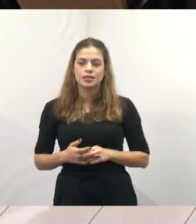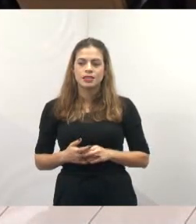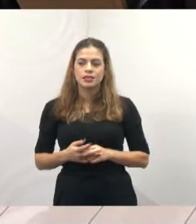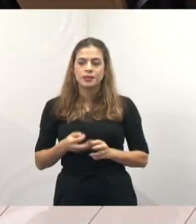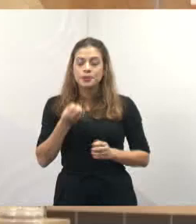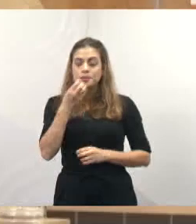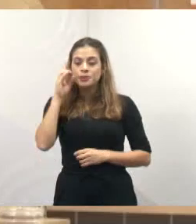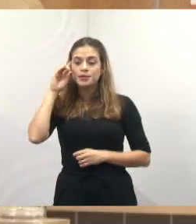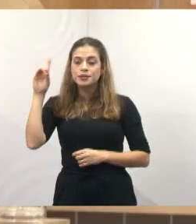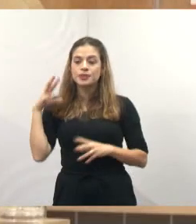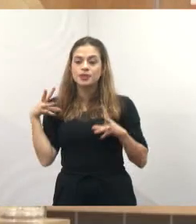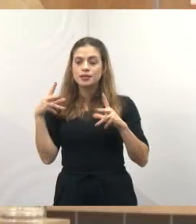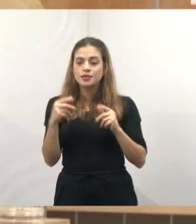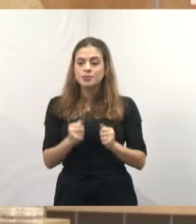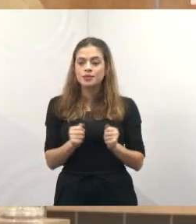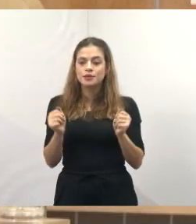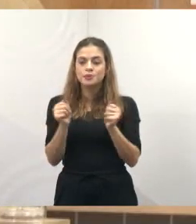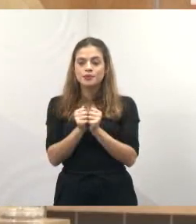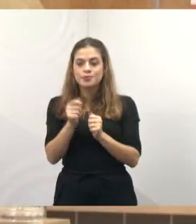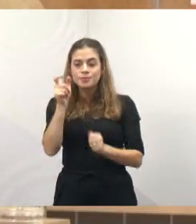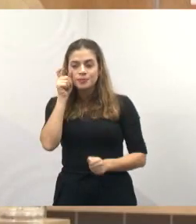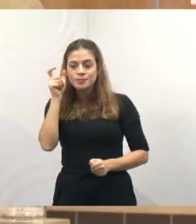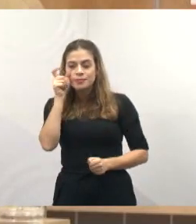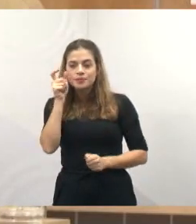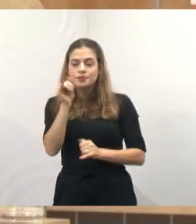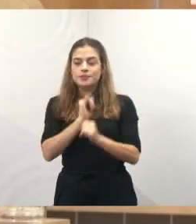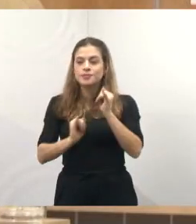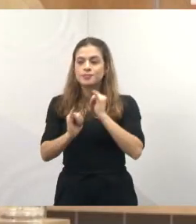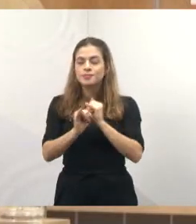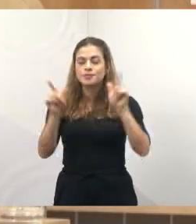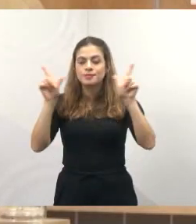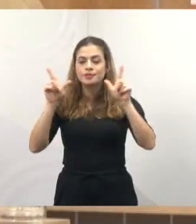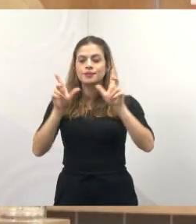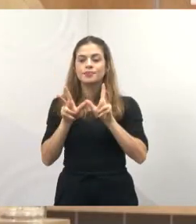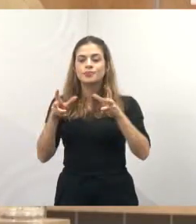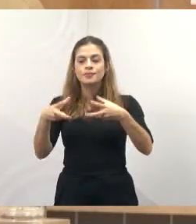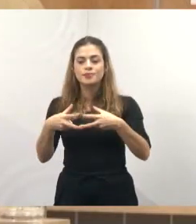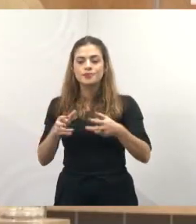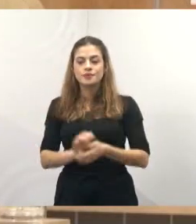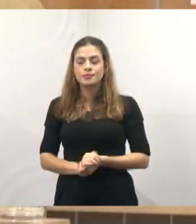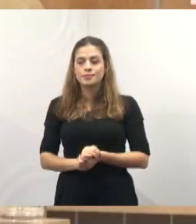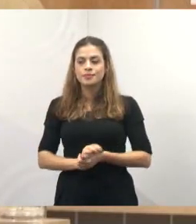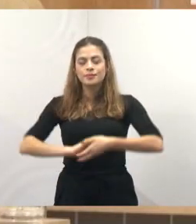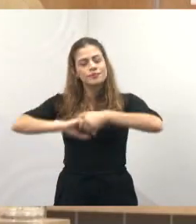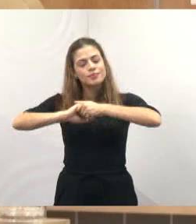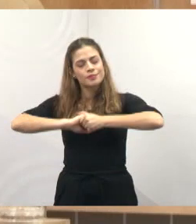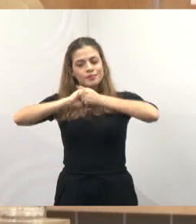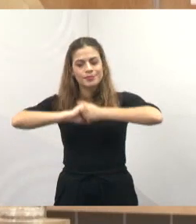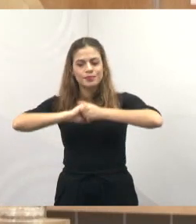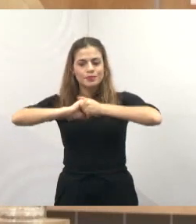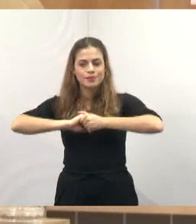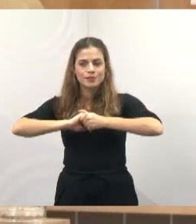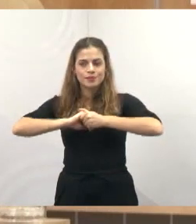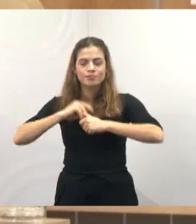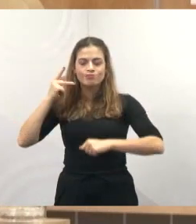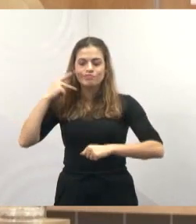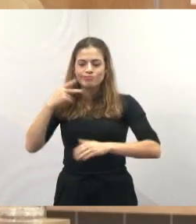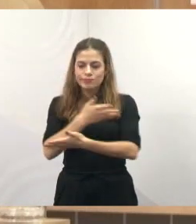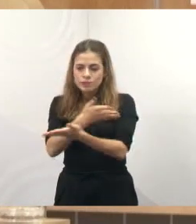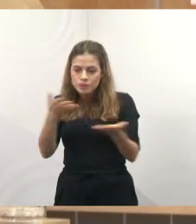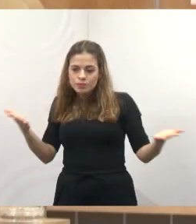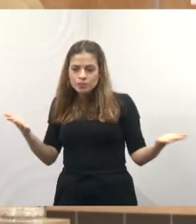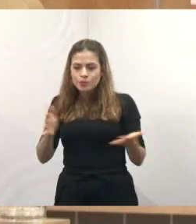Bom dia a todos que nos acompanham pela internet, pela TV Câmara. Quero aqui cumprimentar os nobres